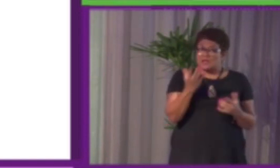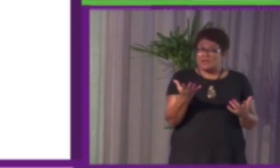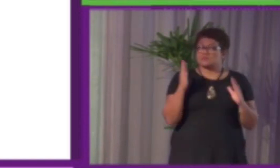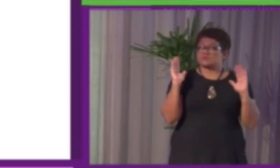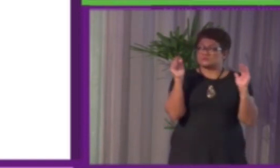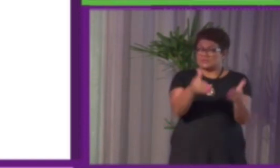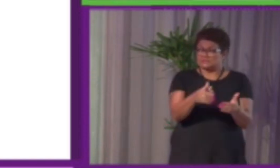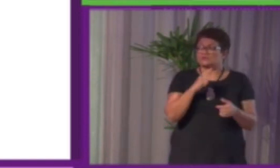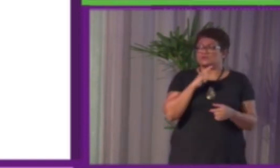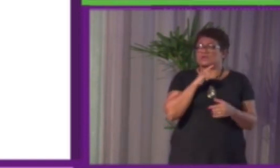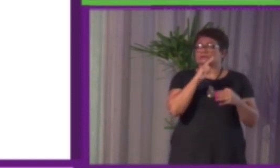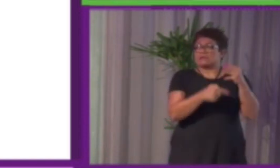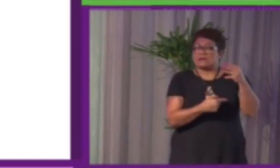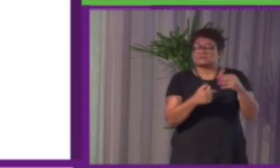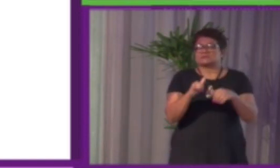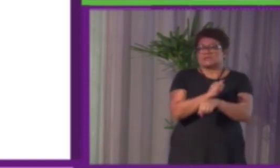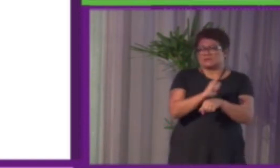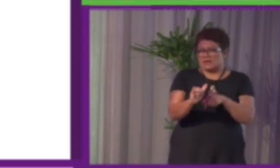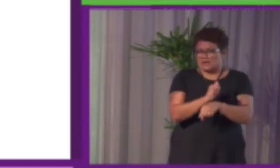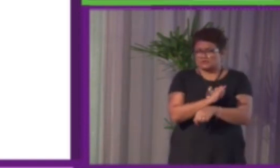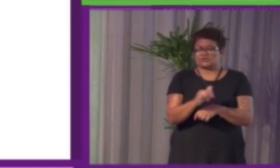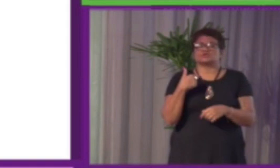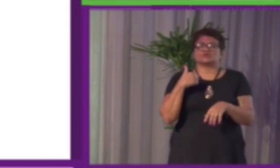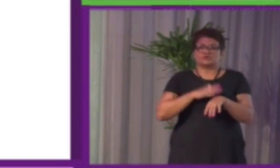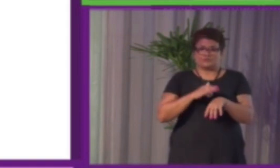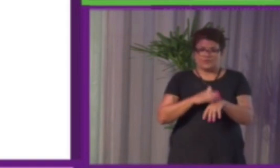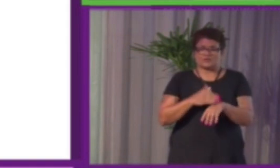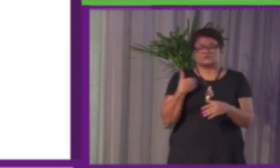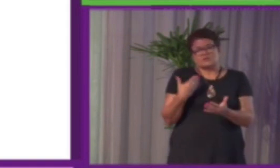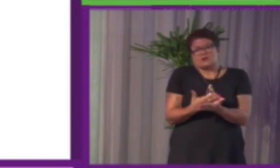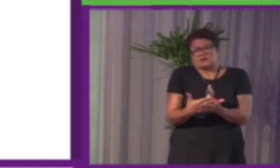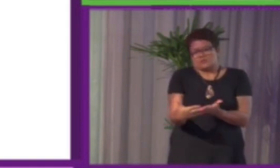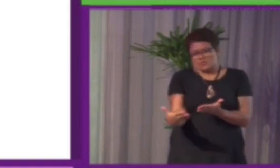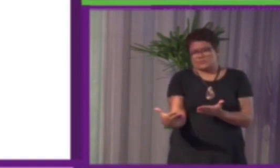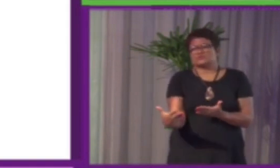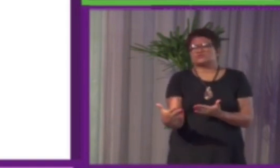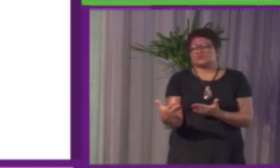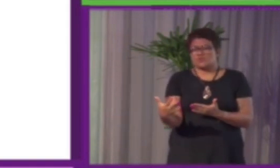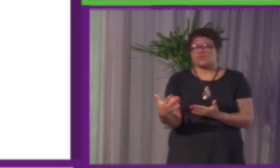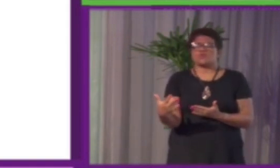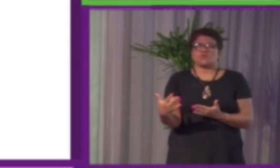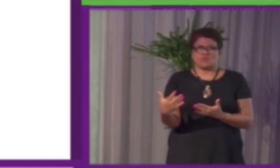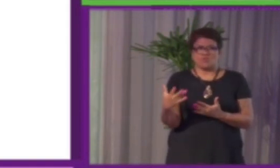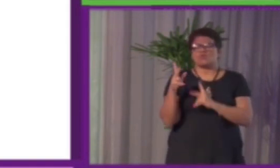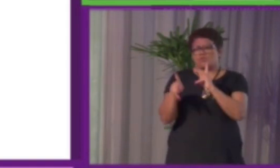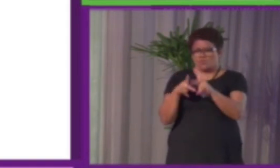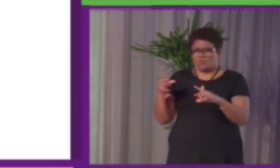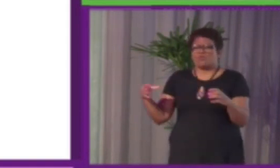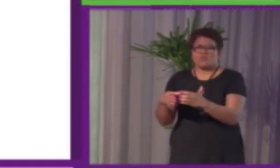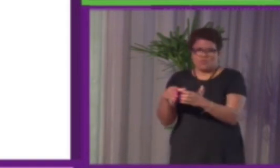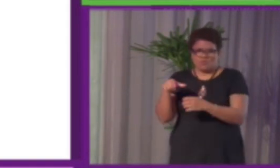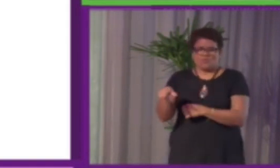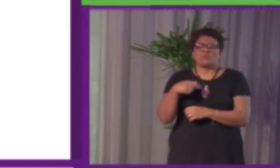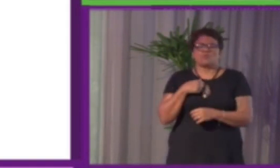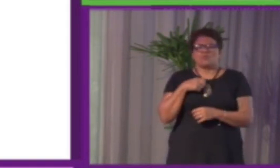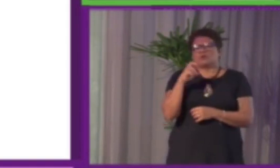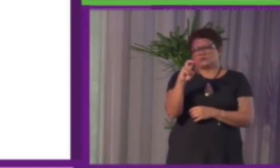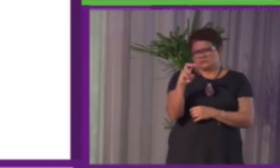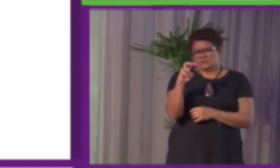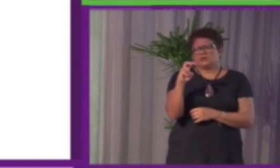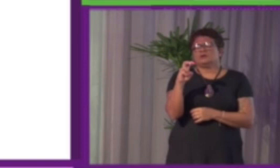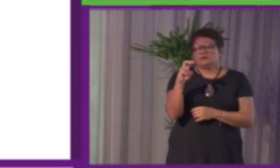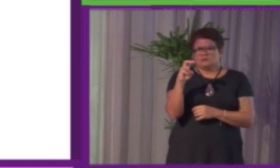para rastreamento de câncer coloretal, ele iniciou, então, com populações divididas em 5 parcelas aí,